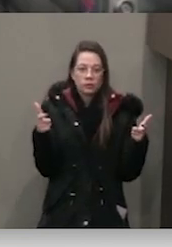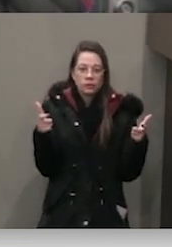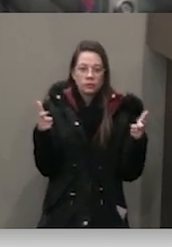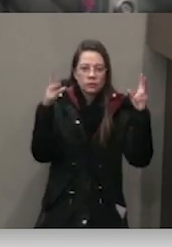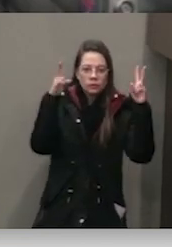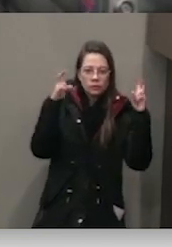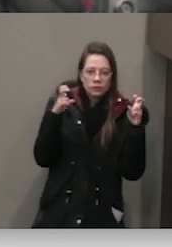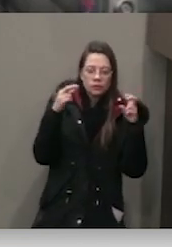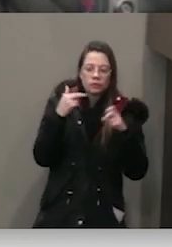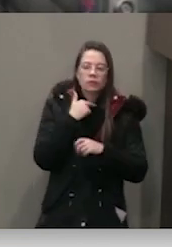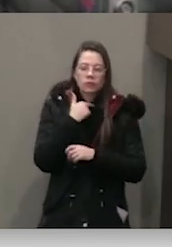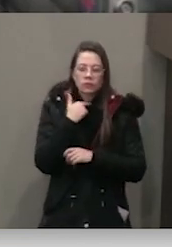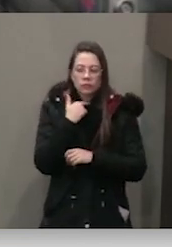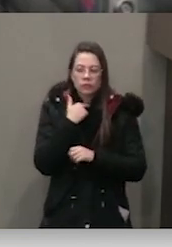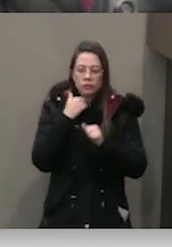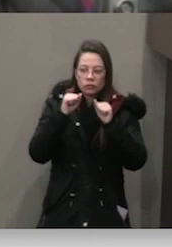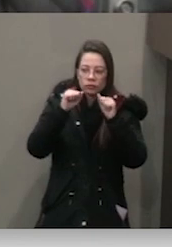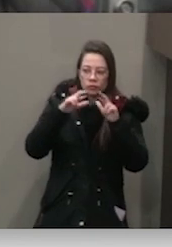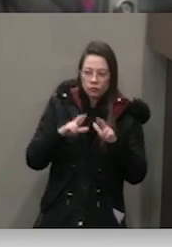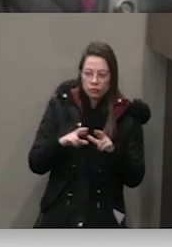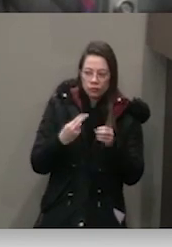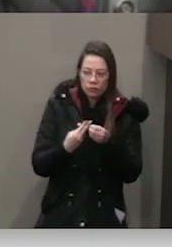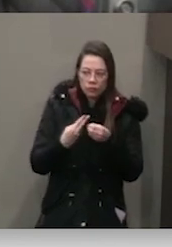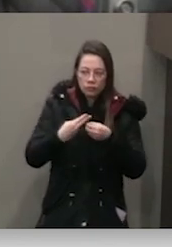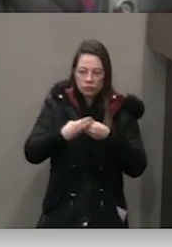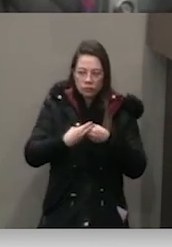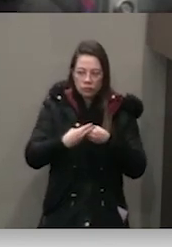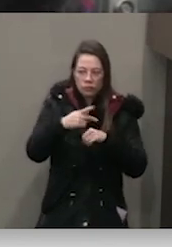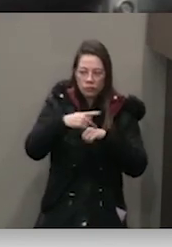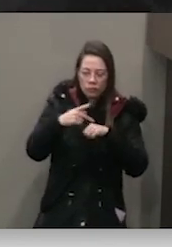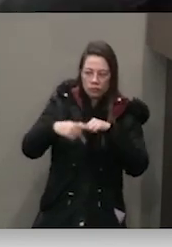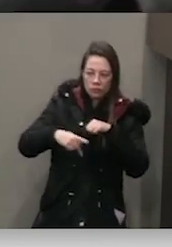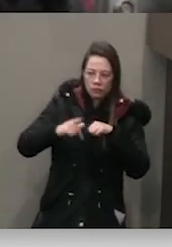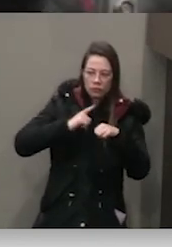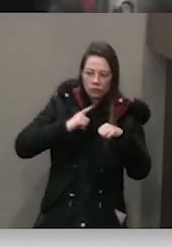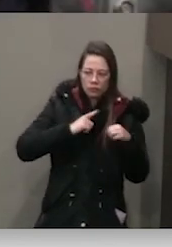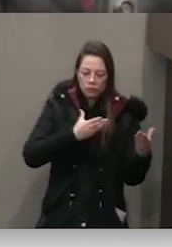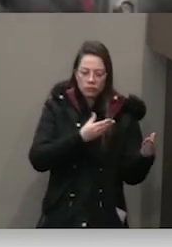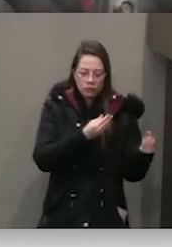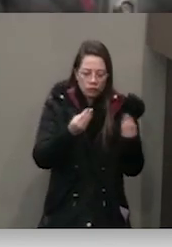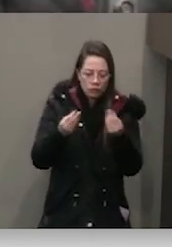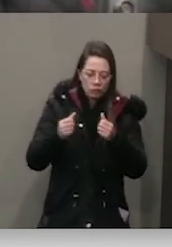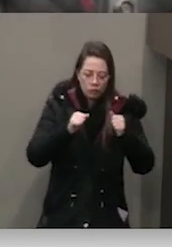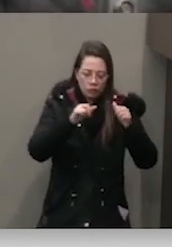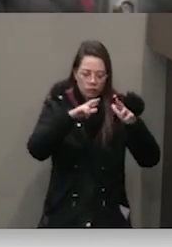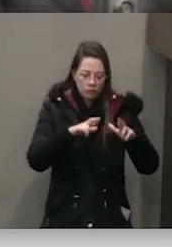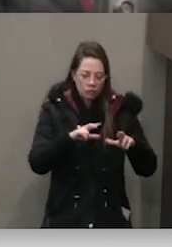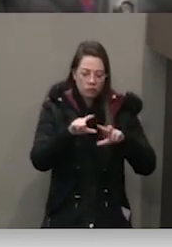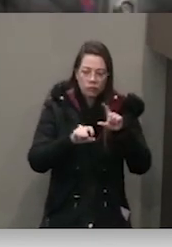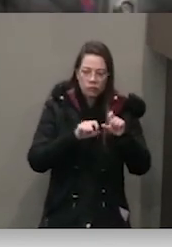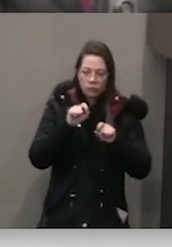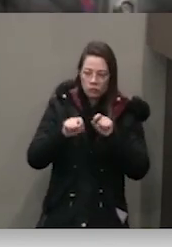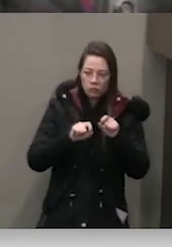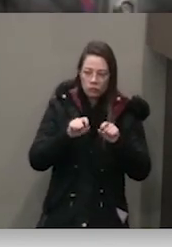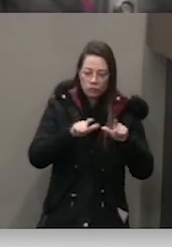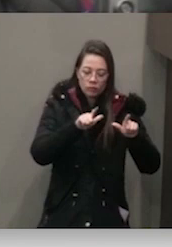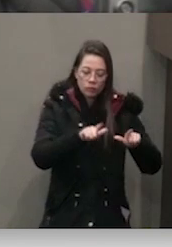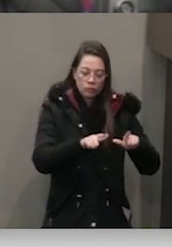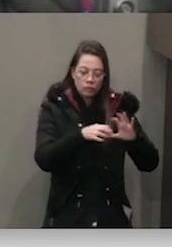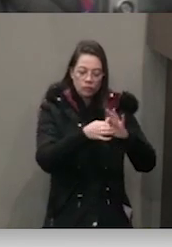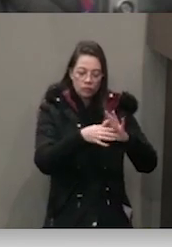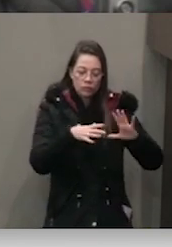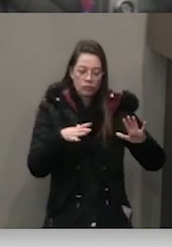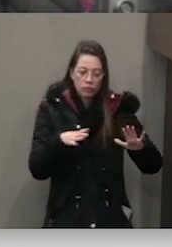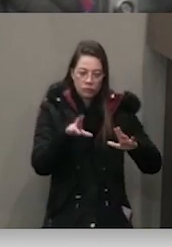questão da ocupação da área urbana em Passo Fundo. Nós temos várias áreas aí que estão se colocando à disposição para